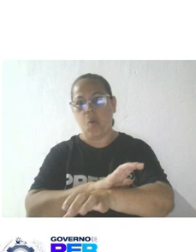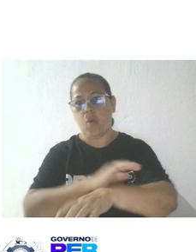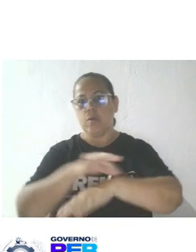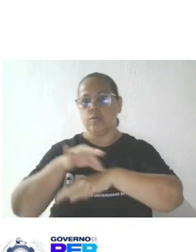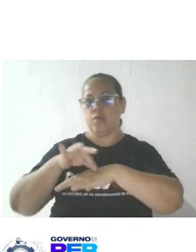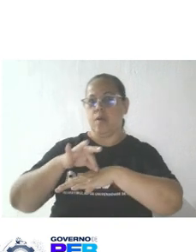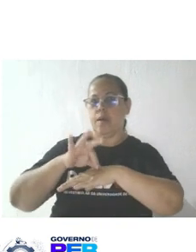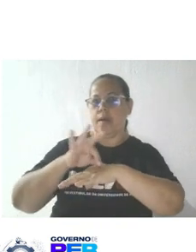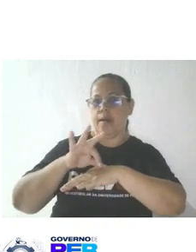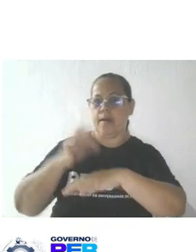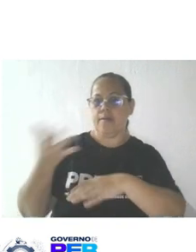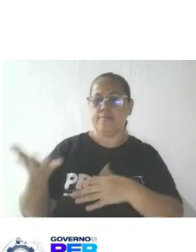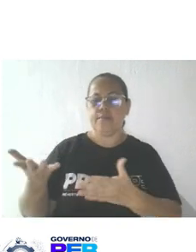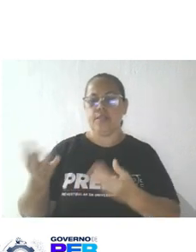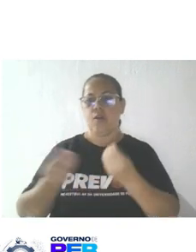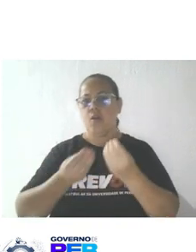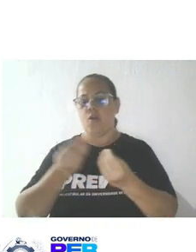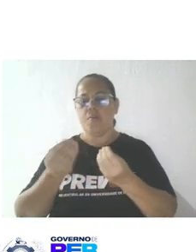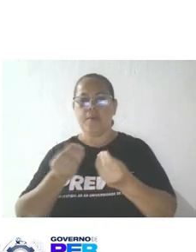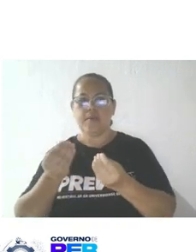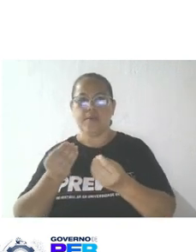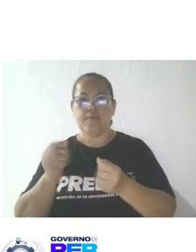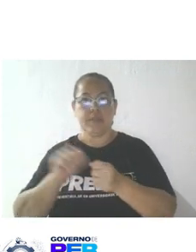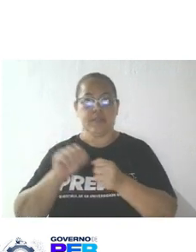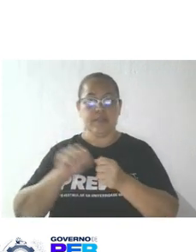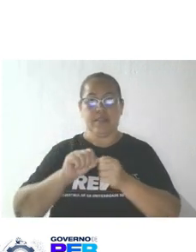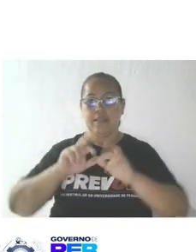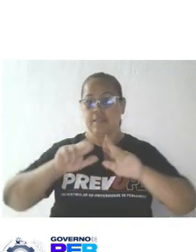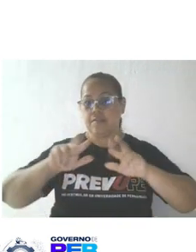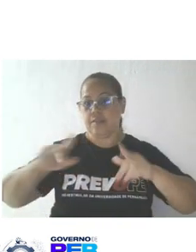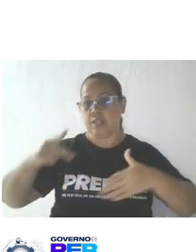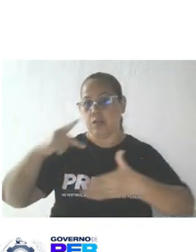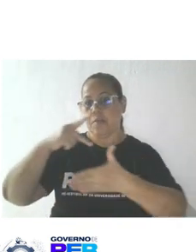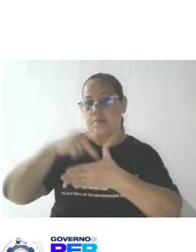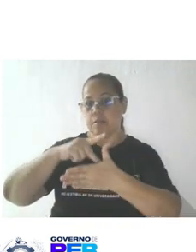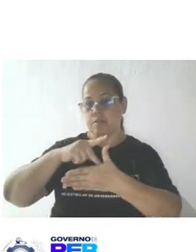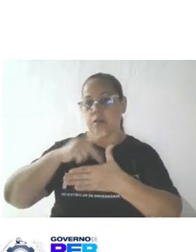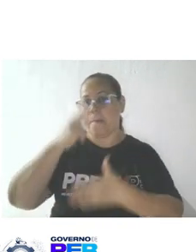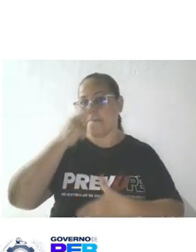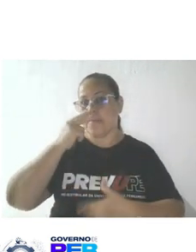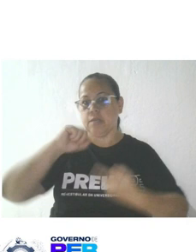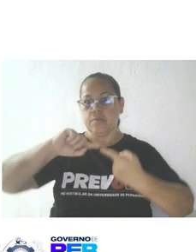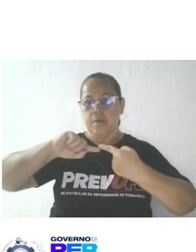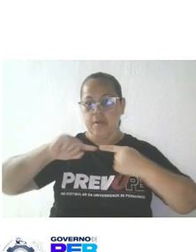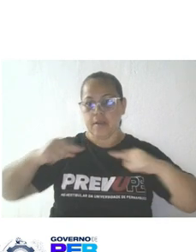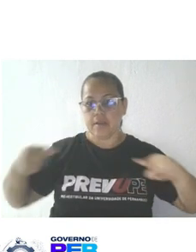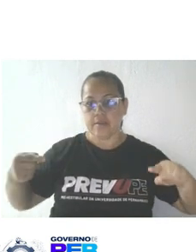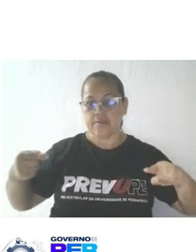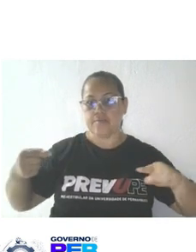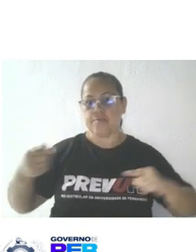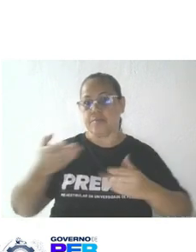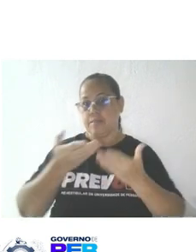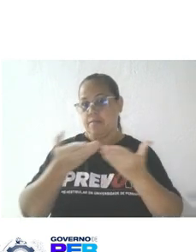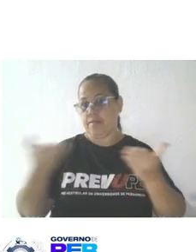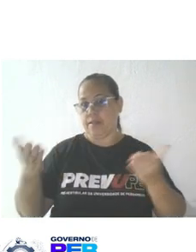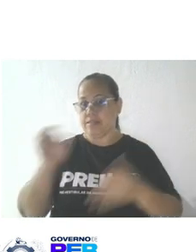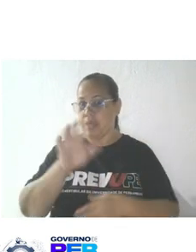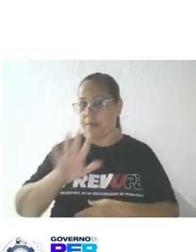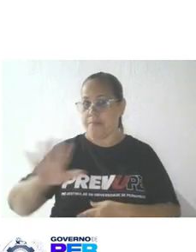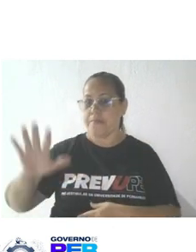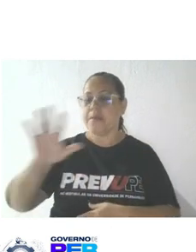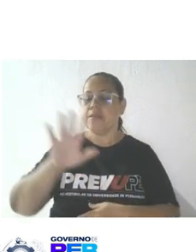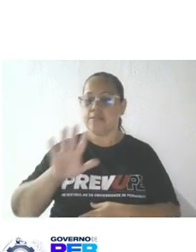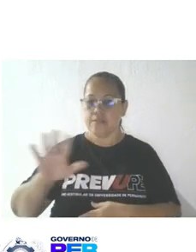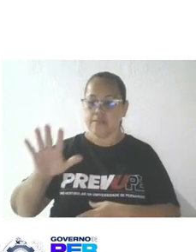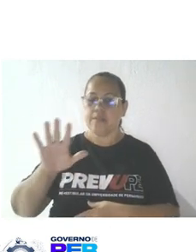produzindo, pessoal, diferentes proteínas a partir do mesmo RNA, ou seja, a partir desse splice. Então, é um mecanismo